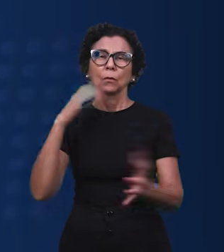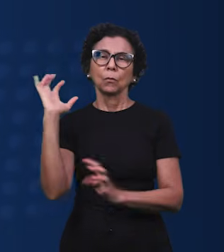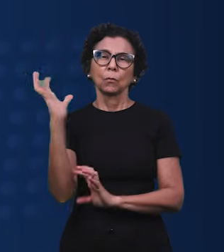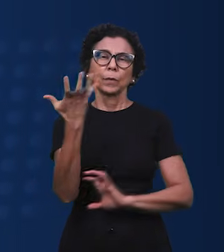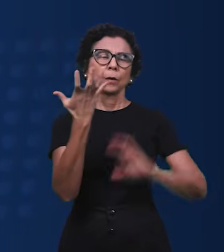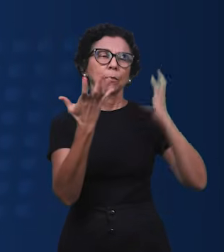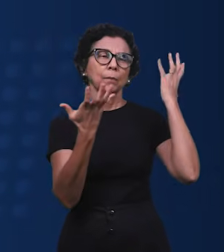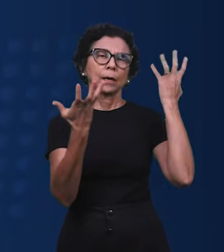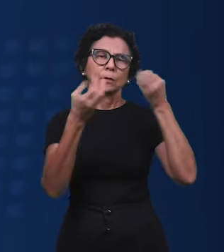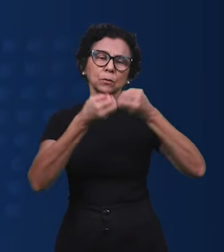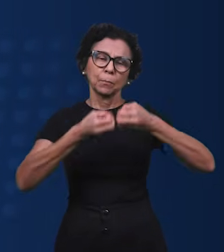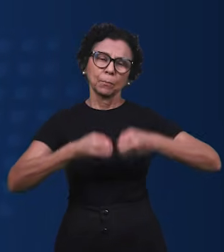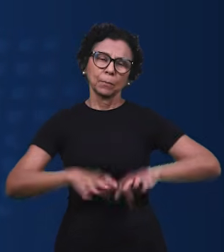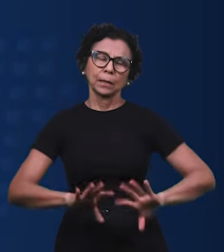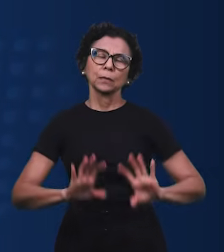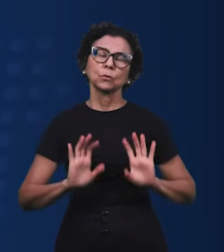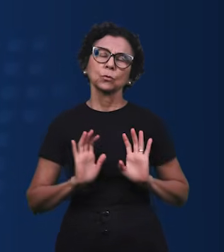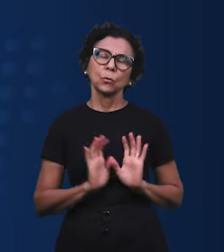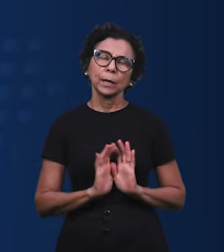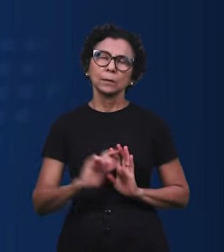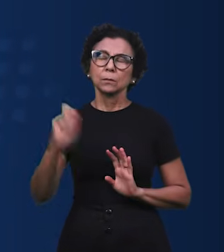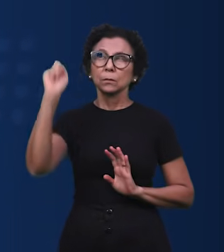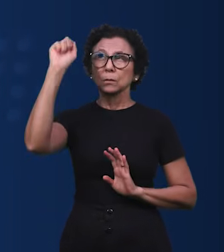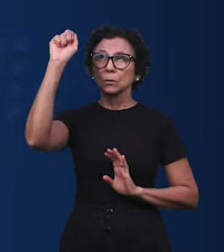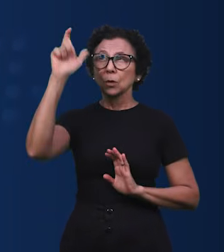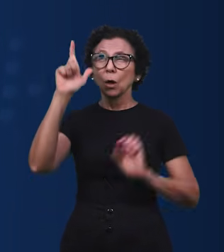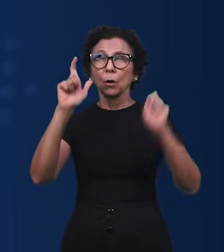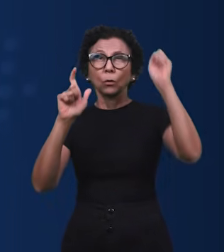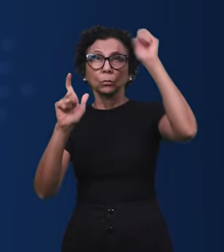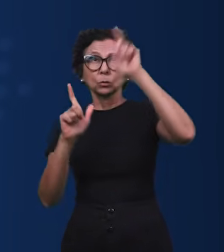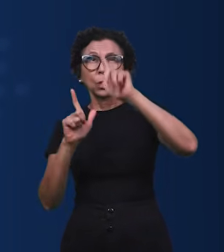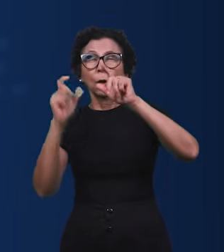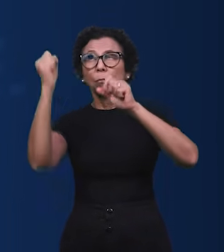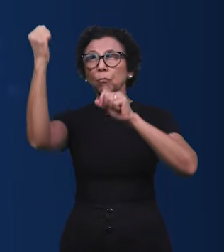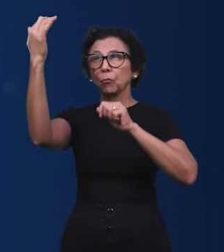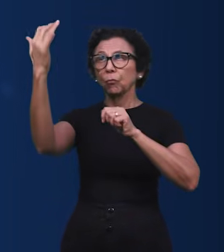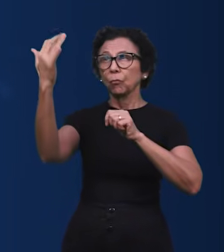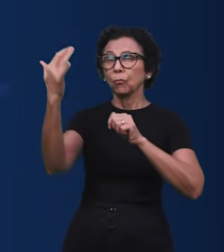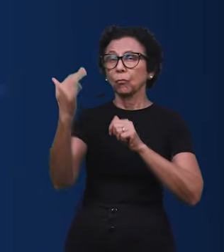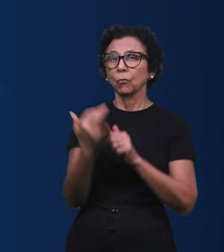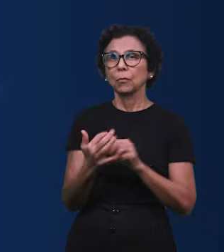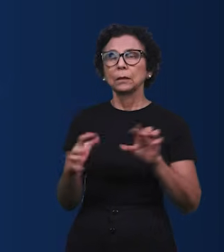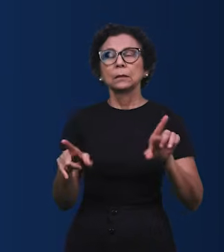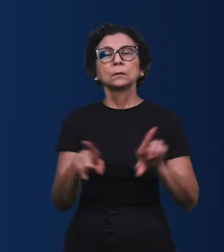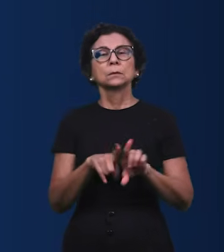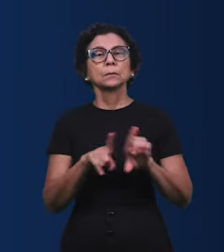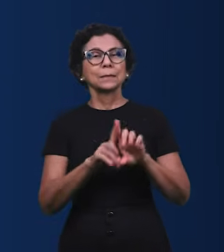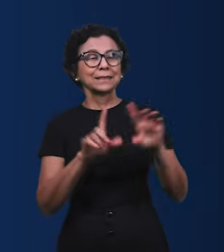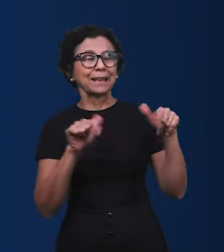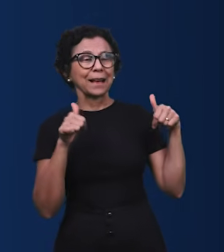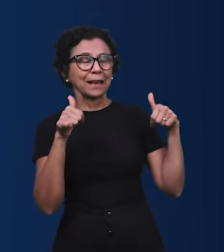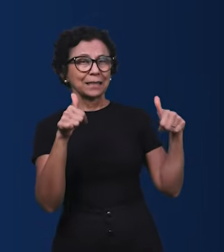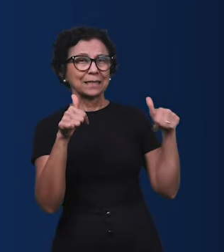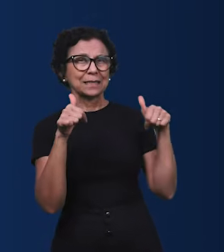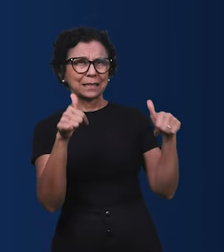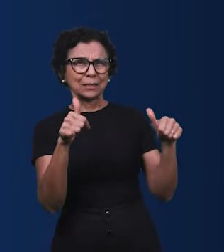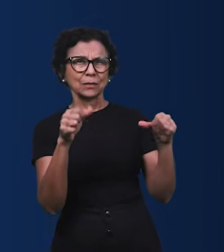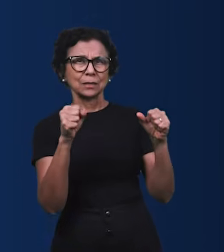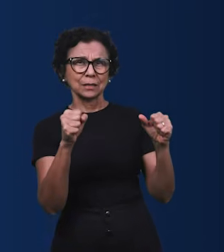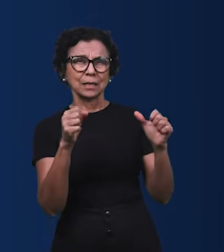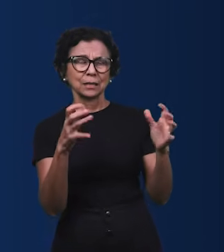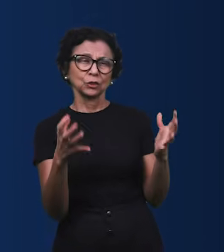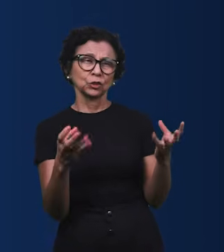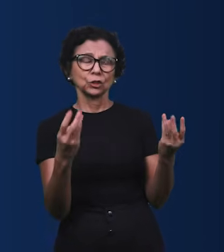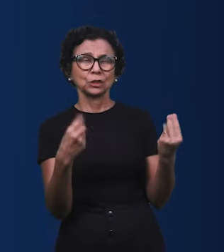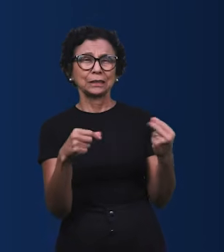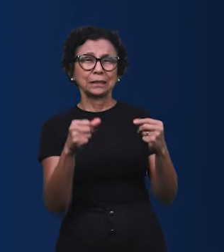sempre essa combinação das incidências dos raios solares com o aumento dessas ondas, né, dessas altas